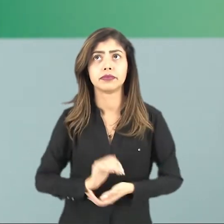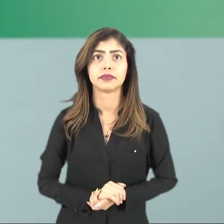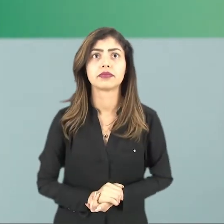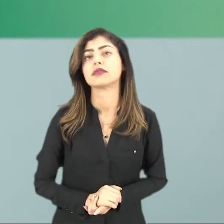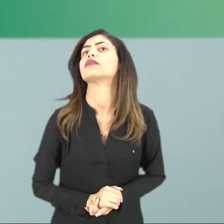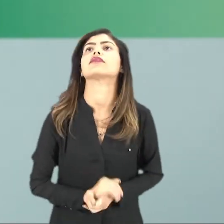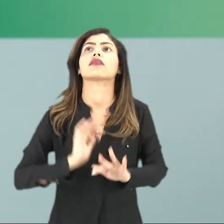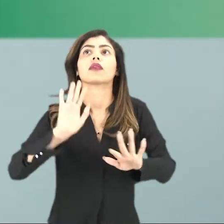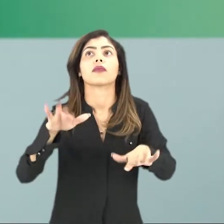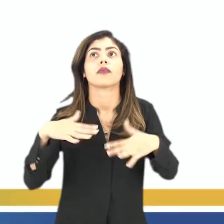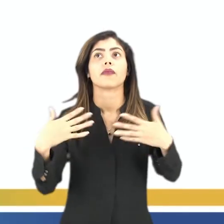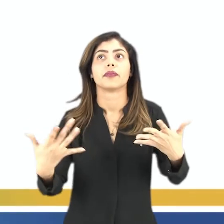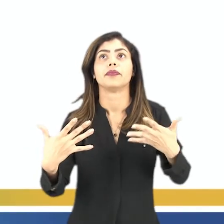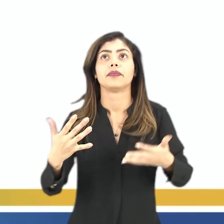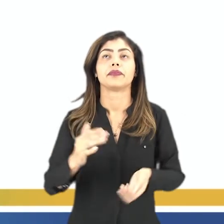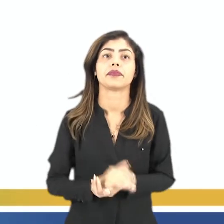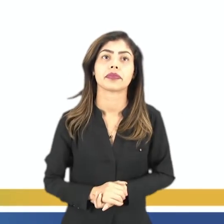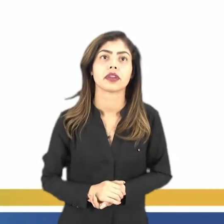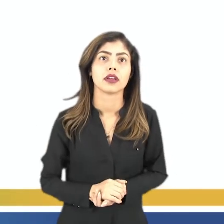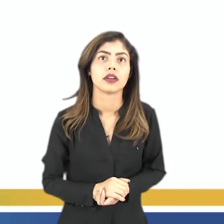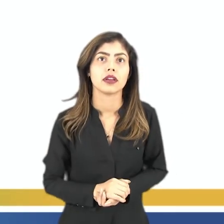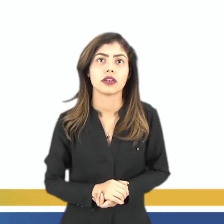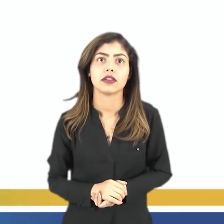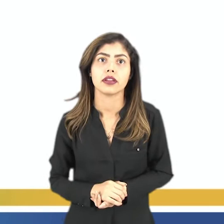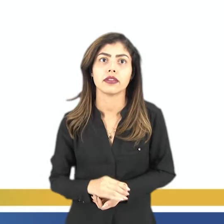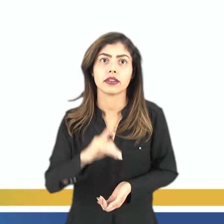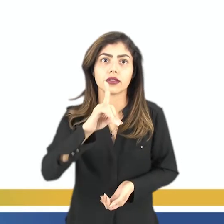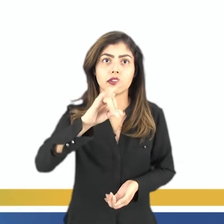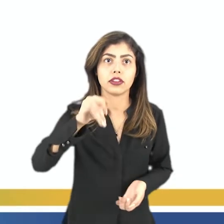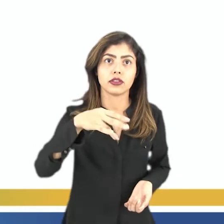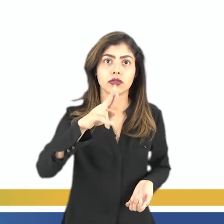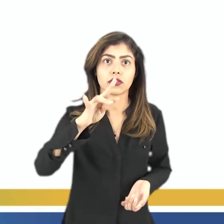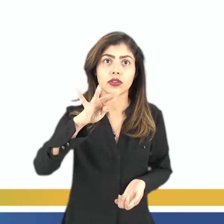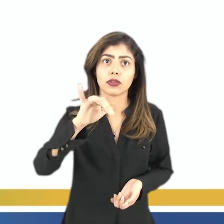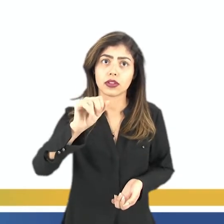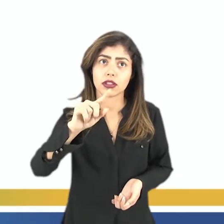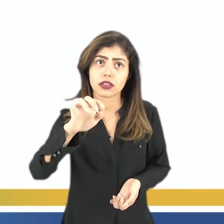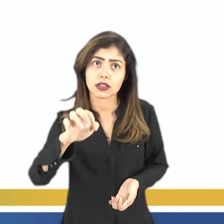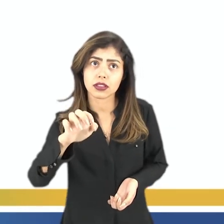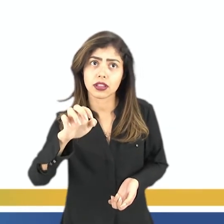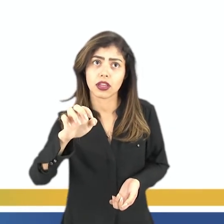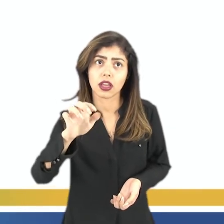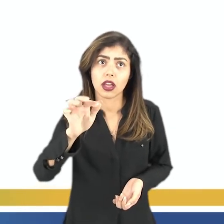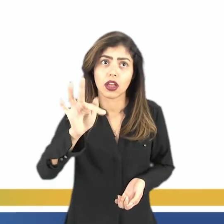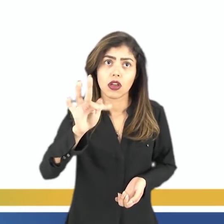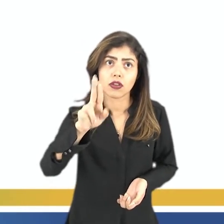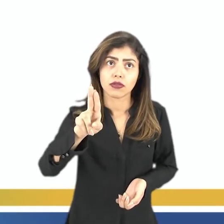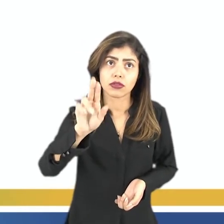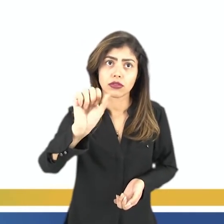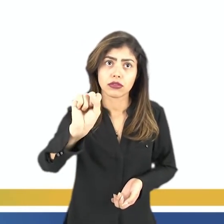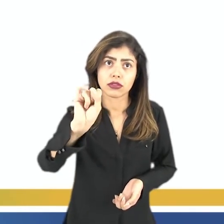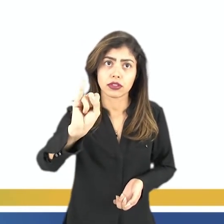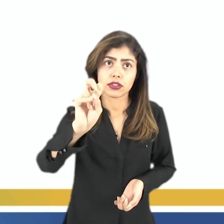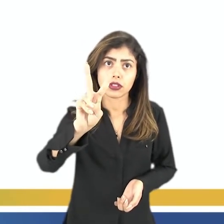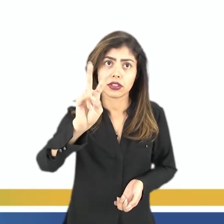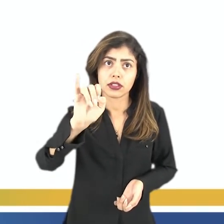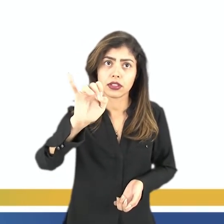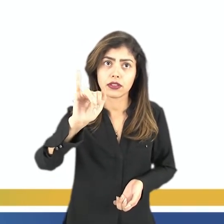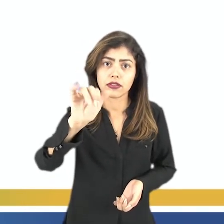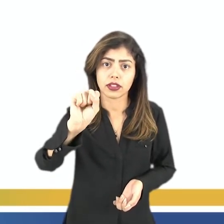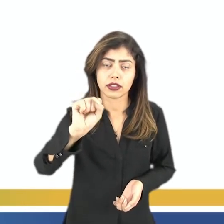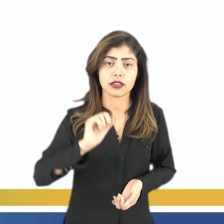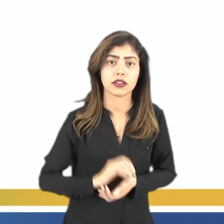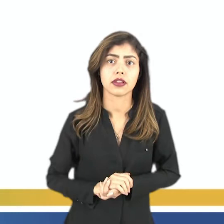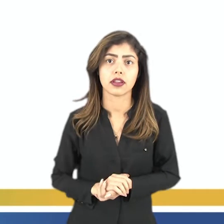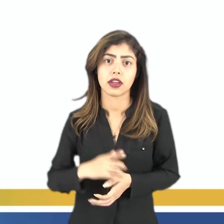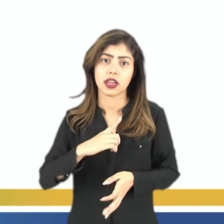são esses elementos? Disjuntor e fusível. Mas primeiro vamos entender como é que funciona o curto-circuito. Basicamente, a gente vai